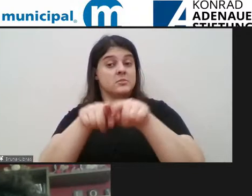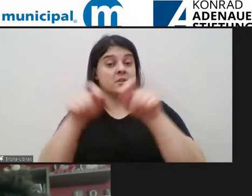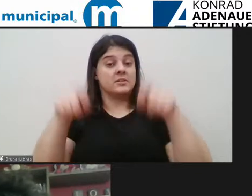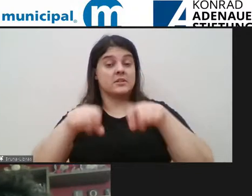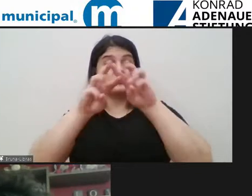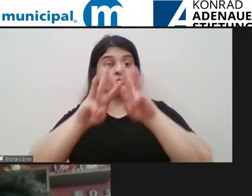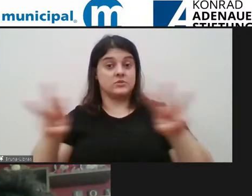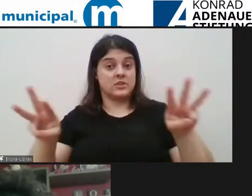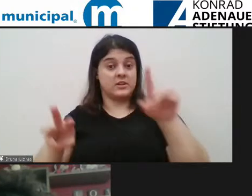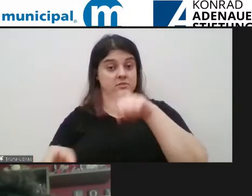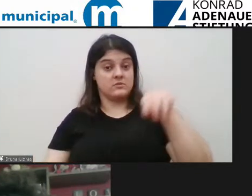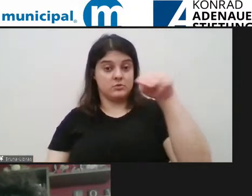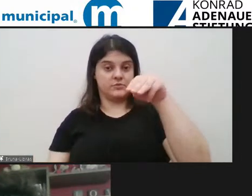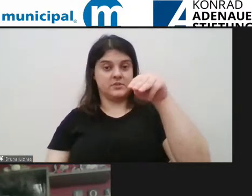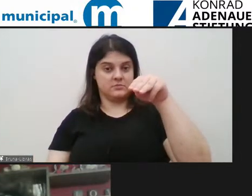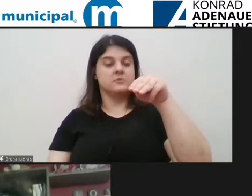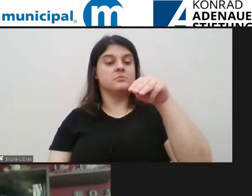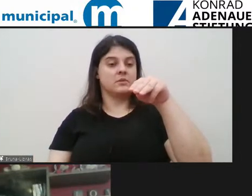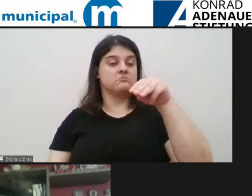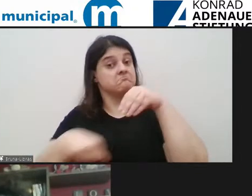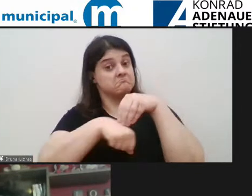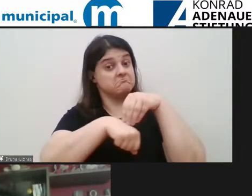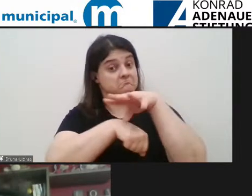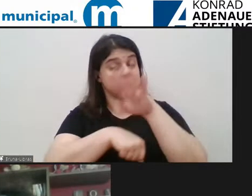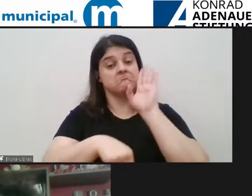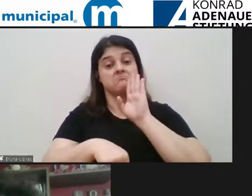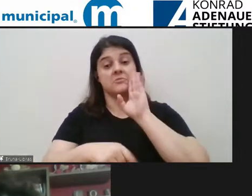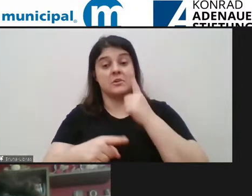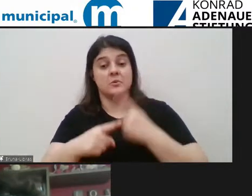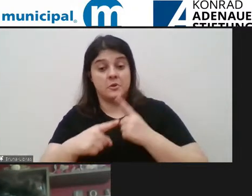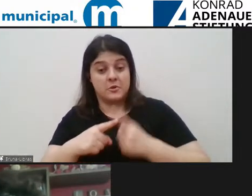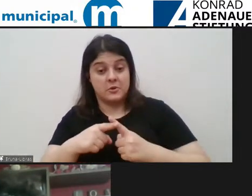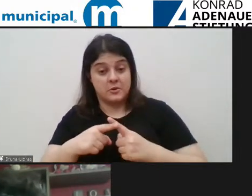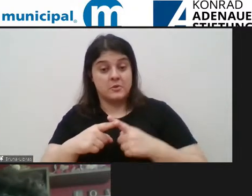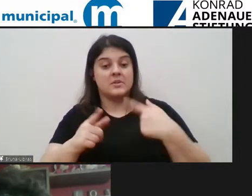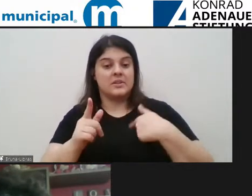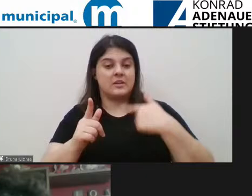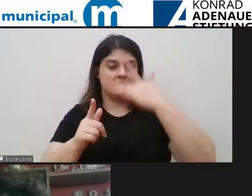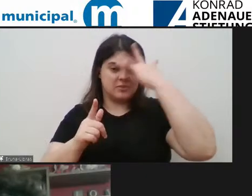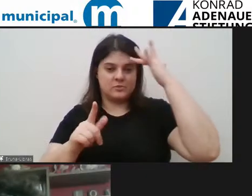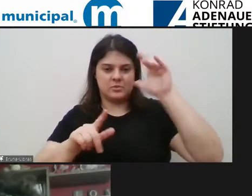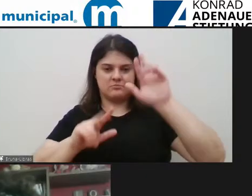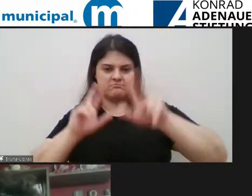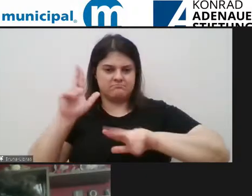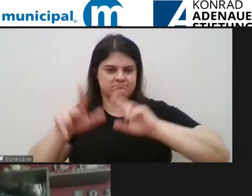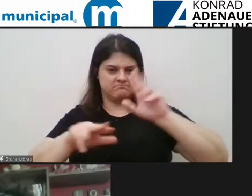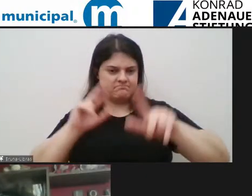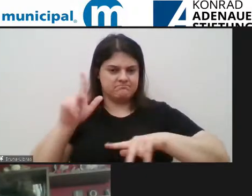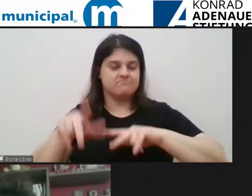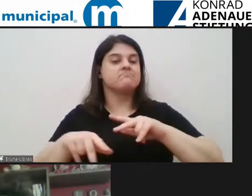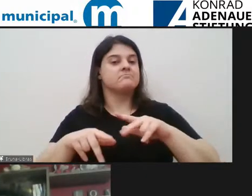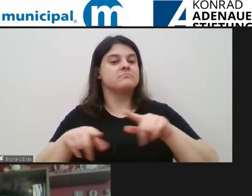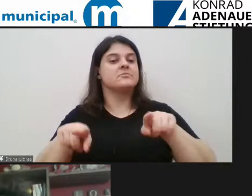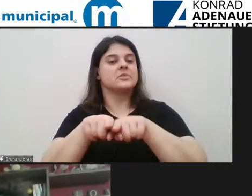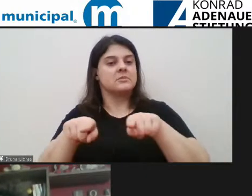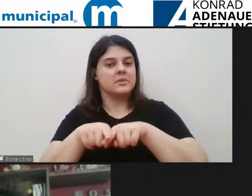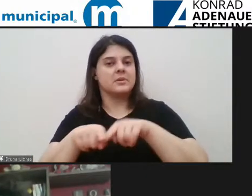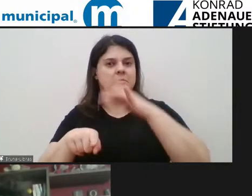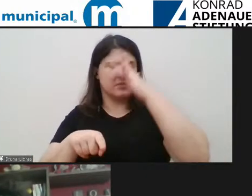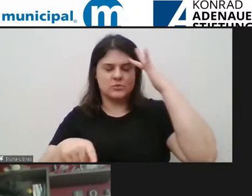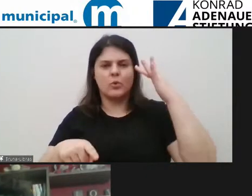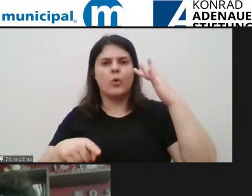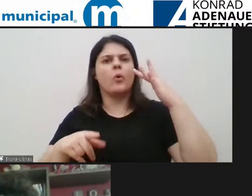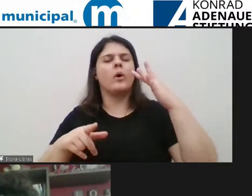no site da oficina Municipal essa é uma dica bacana porque tem autores muito bom se escrevem aqui na pessoas também são referências